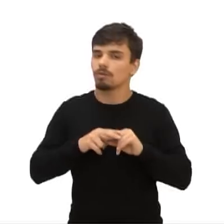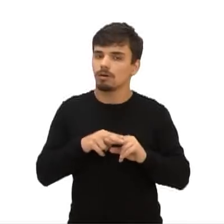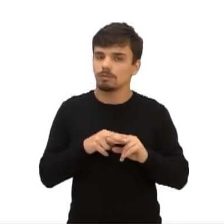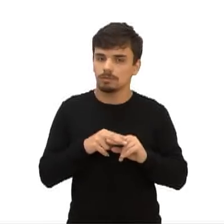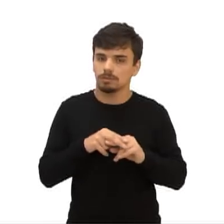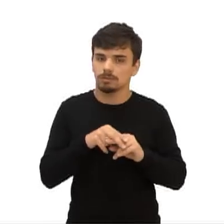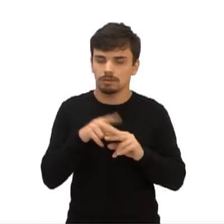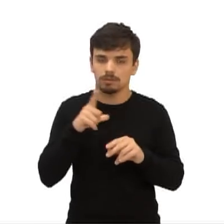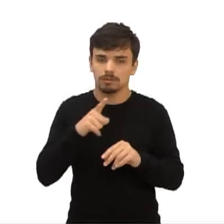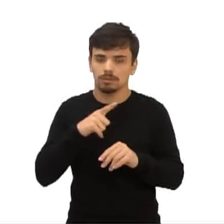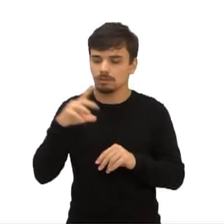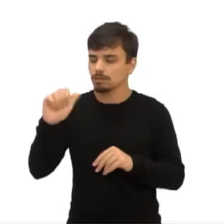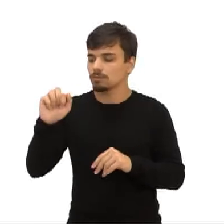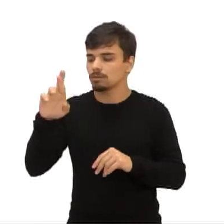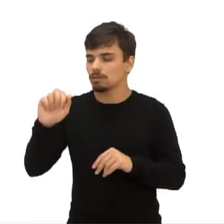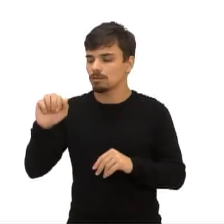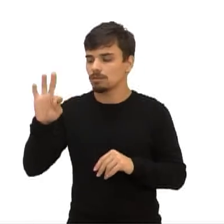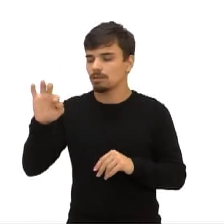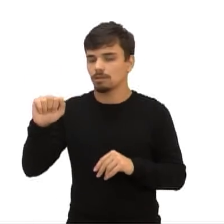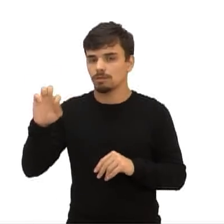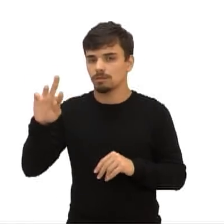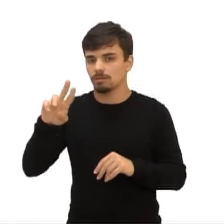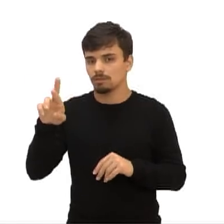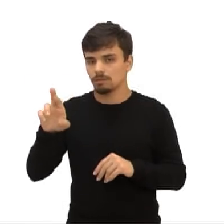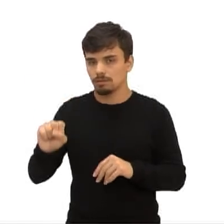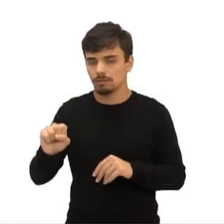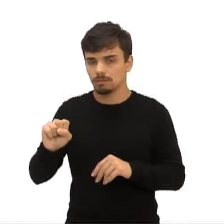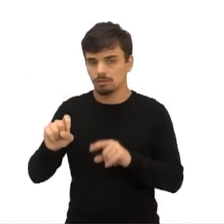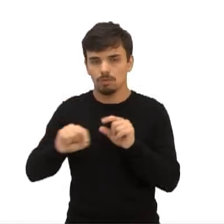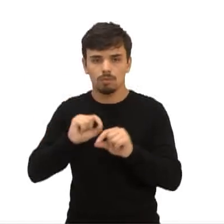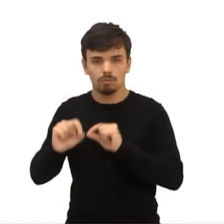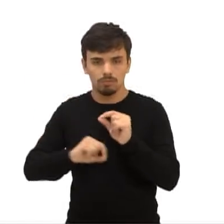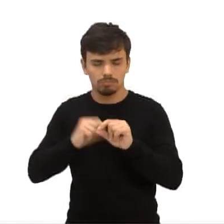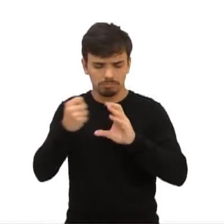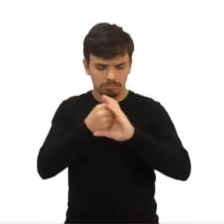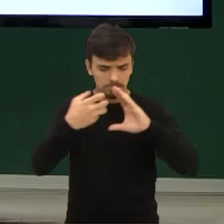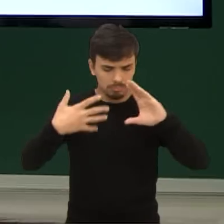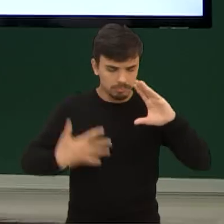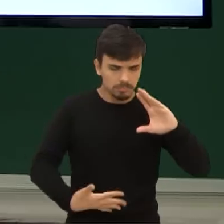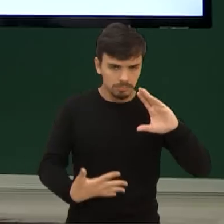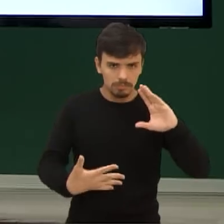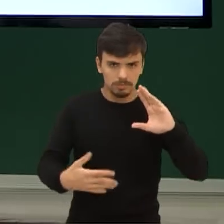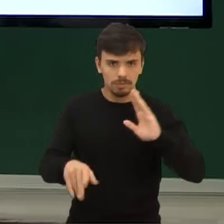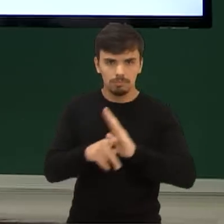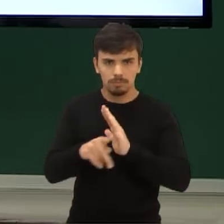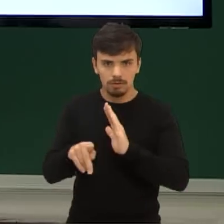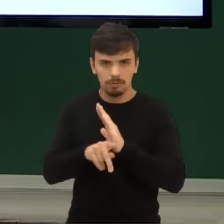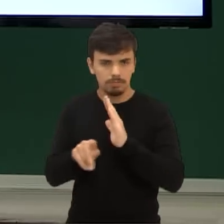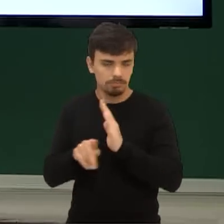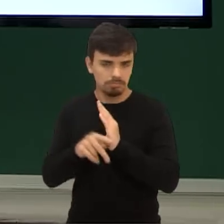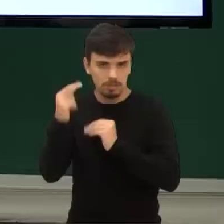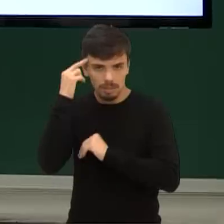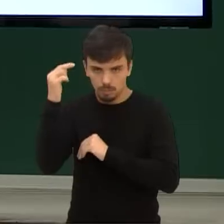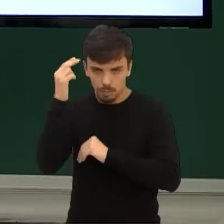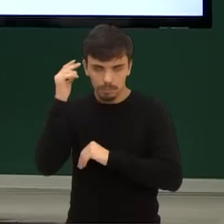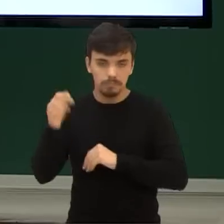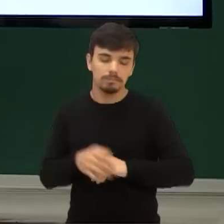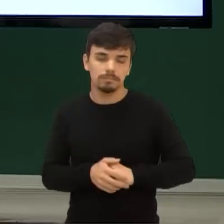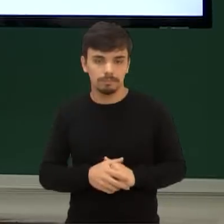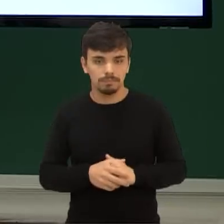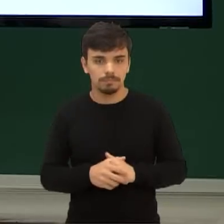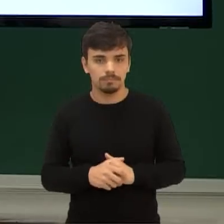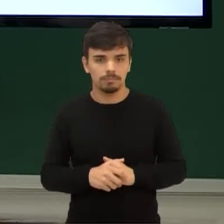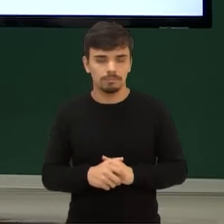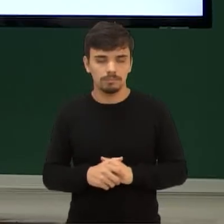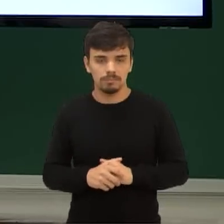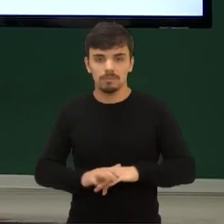de caracteres hereditários. Caracteres quer dizer características que são hereditárias, tá? Então,